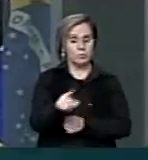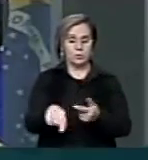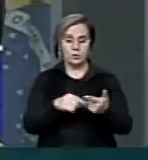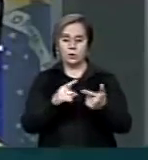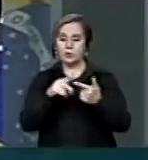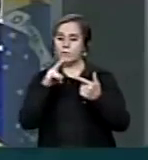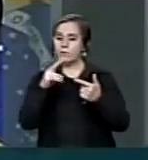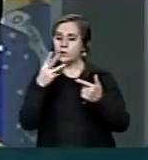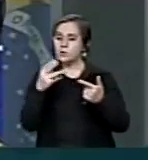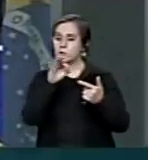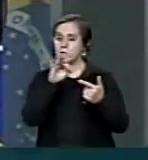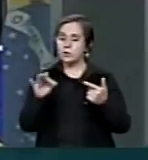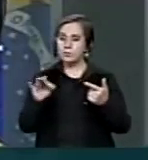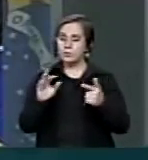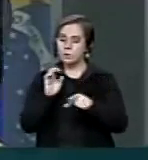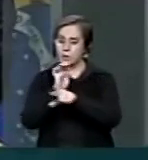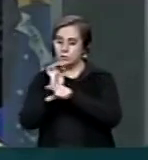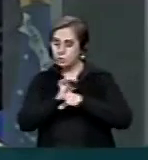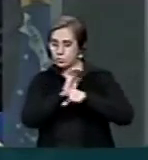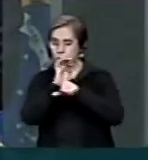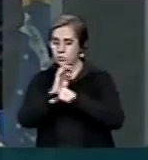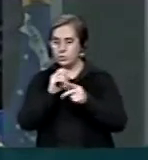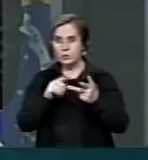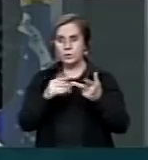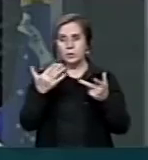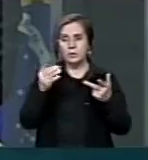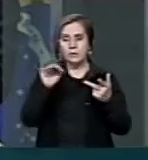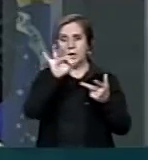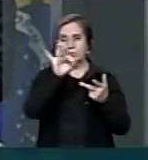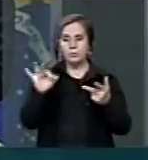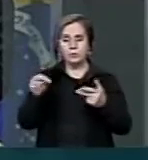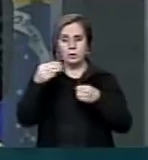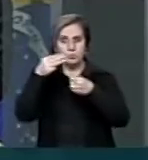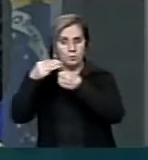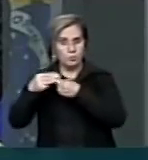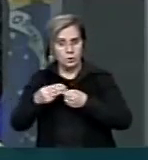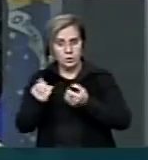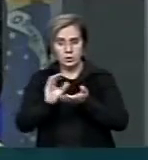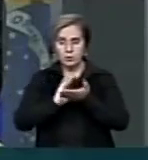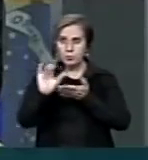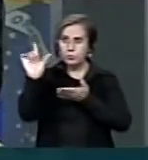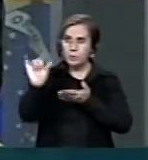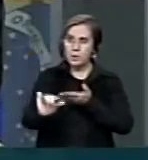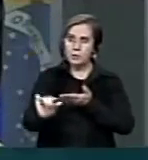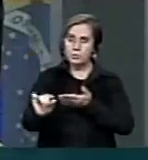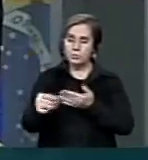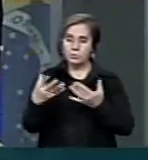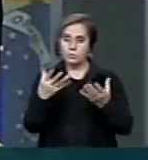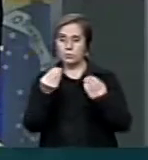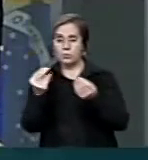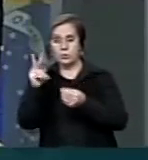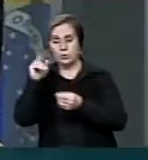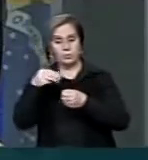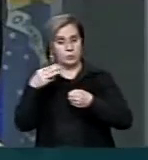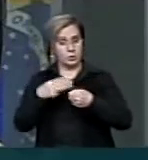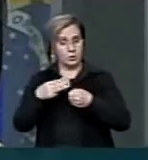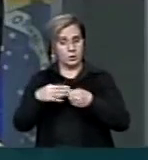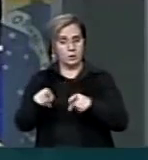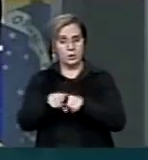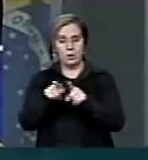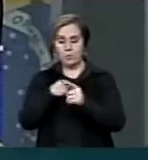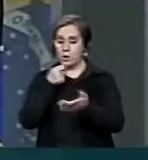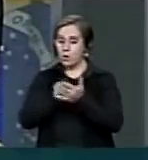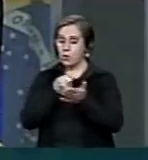23% com os estados e 10% com os municípios. Além do que, os municípios, muitas vezes, eles são obrigados